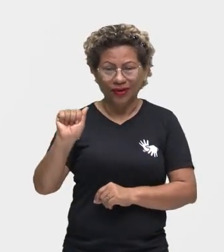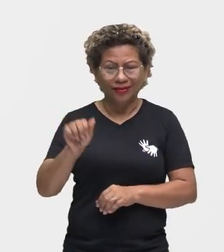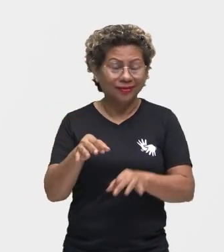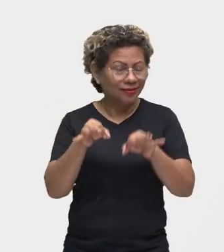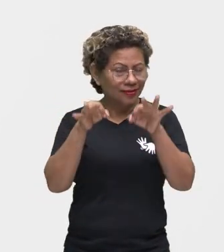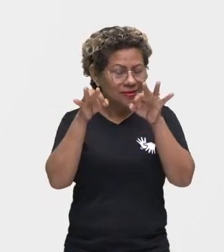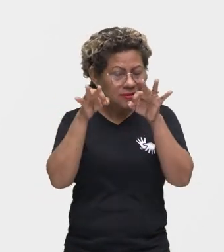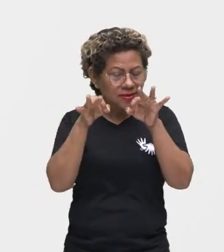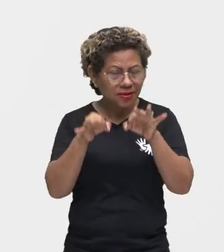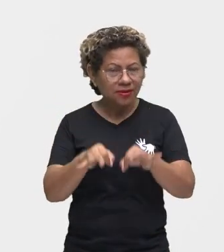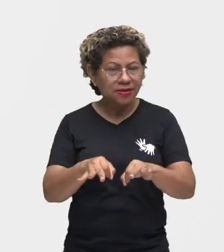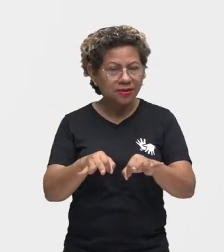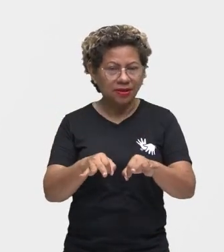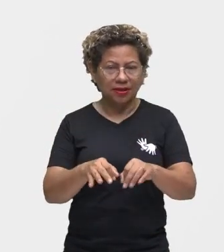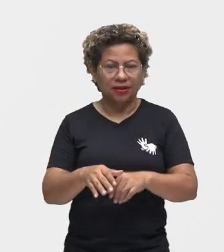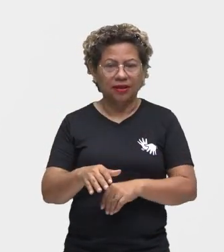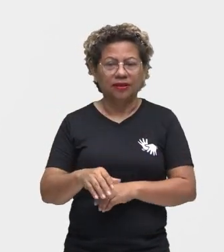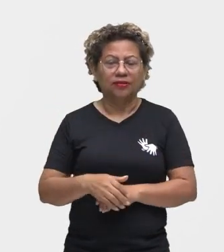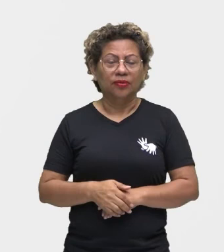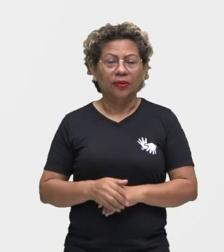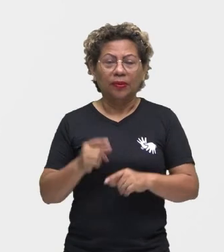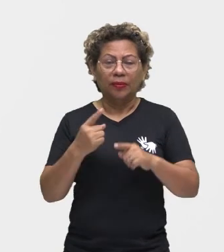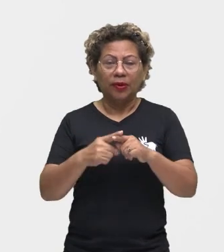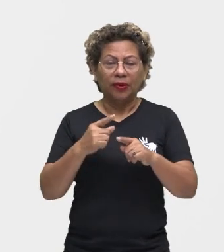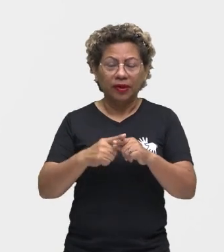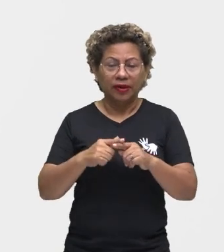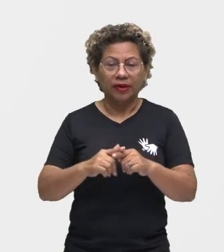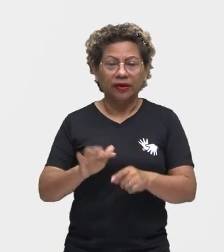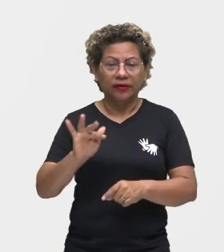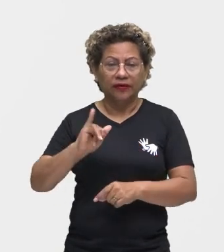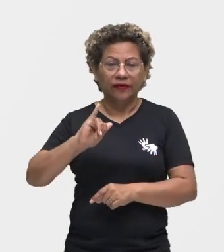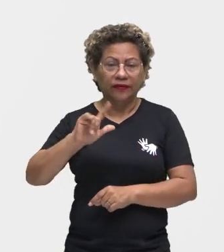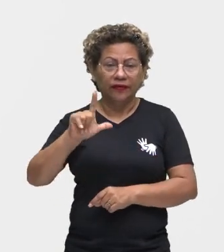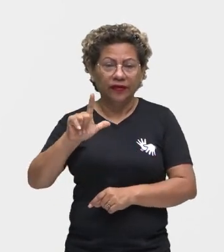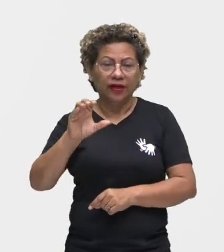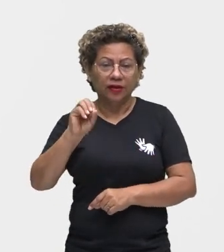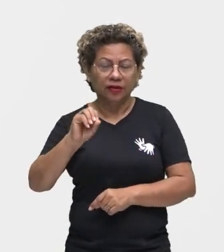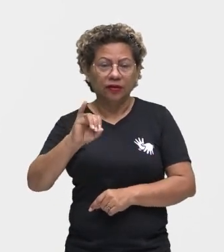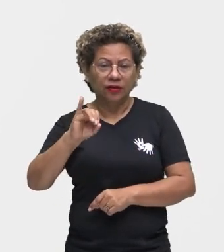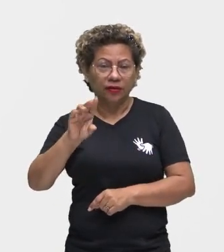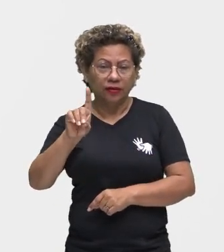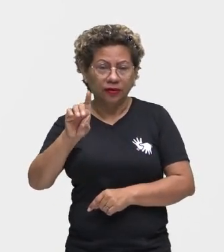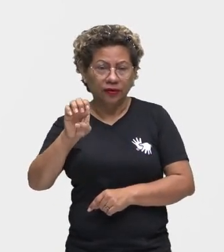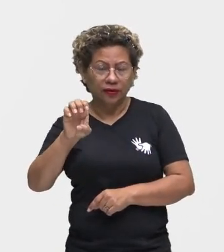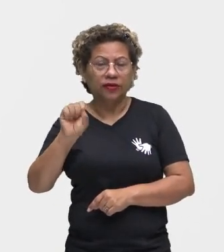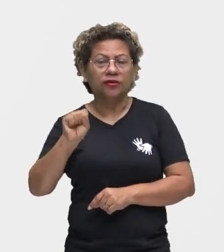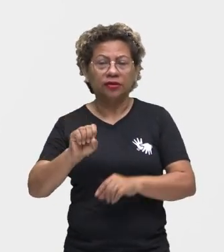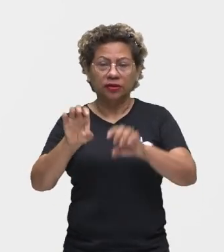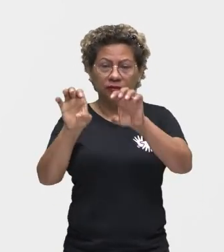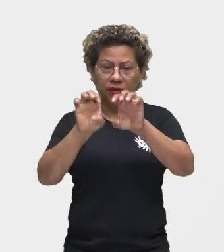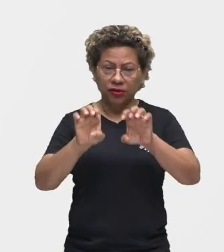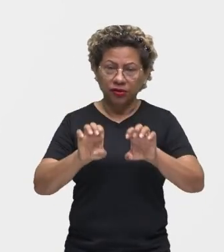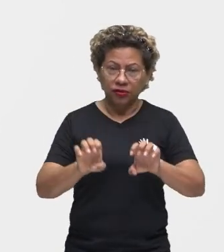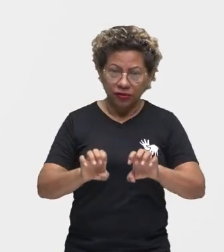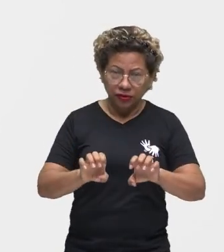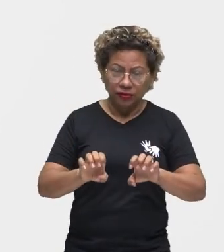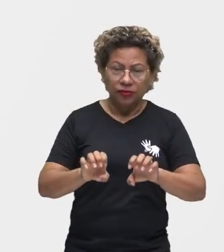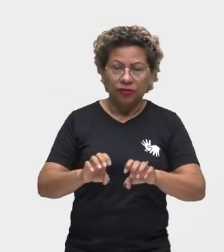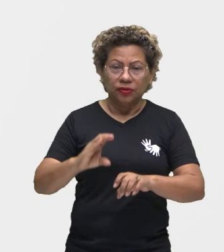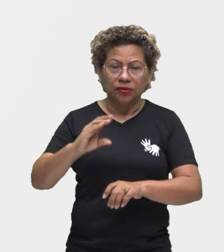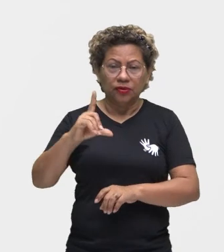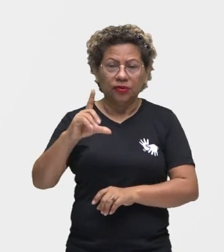Acertou! Os filóides, estruturas clorofiladas responsáveis pela fotossíntese, com